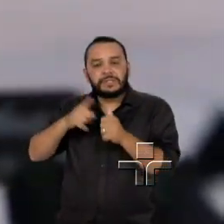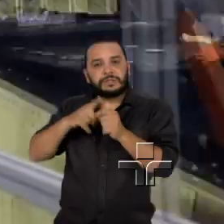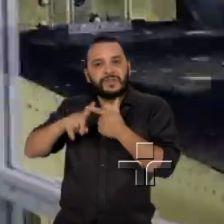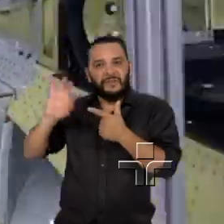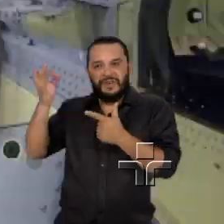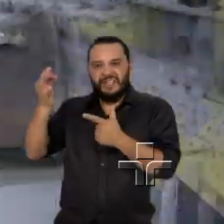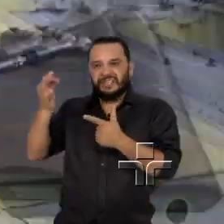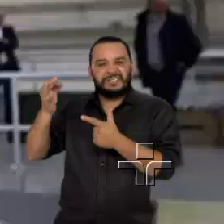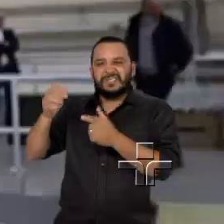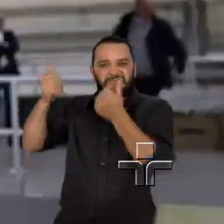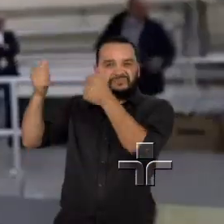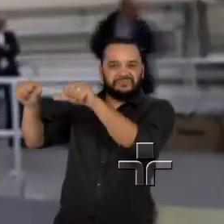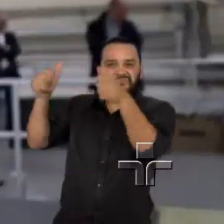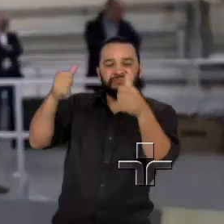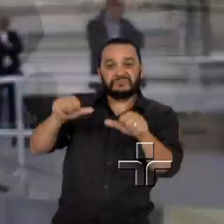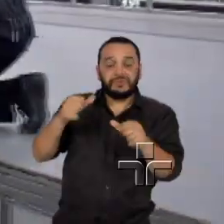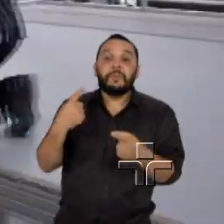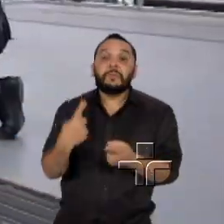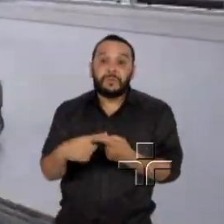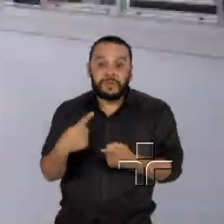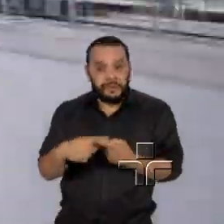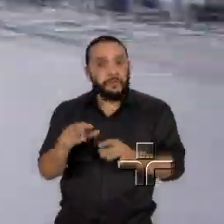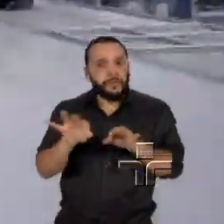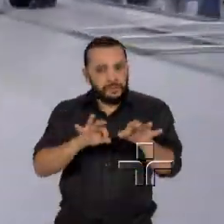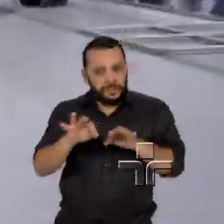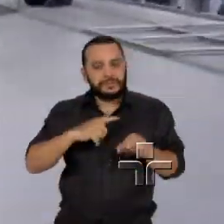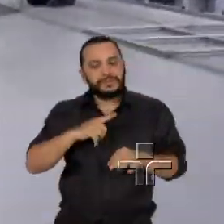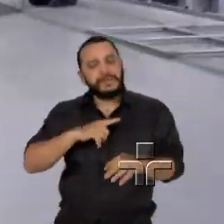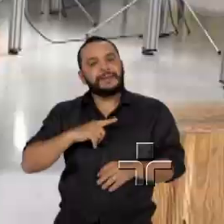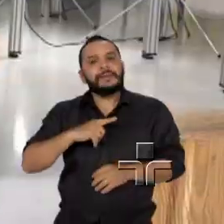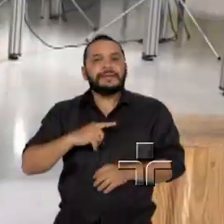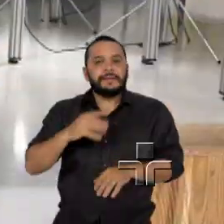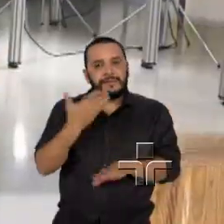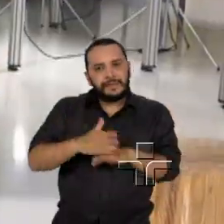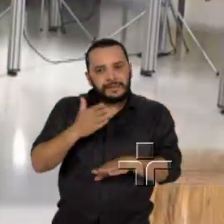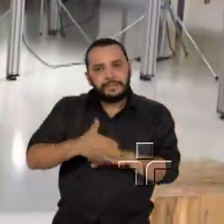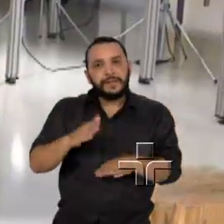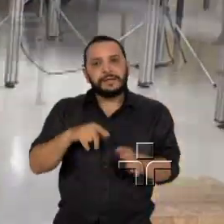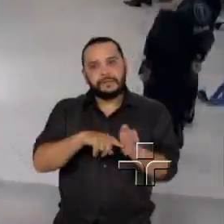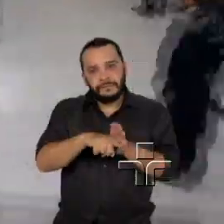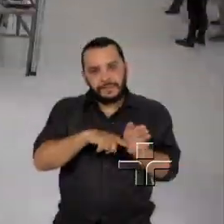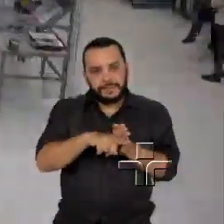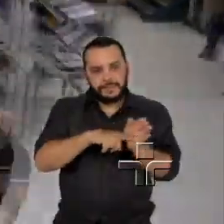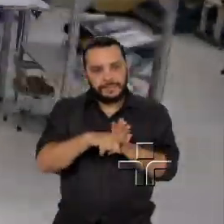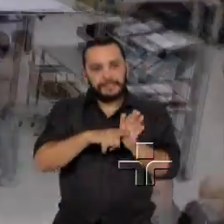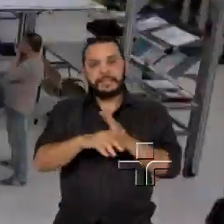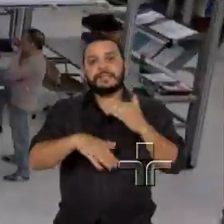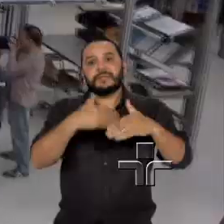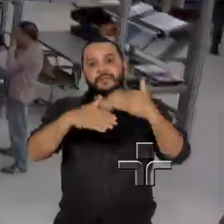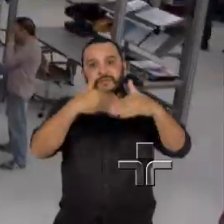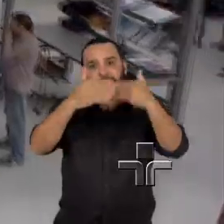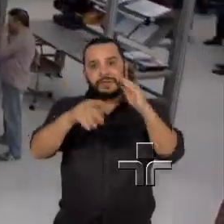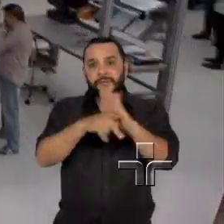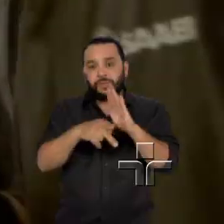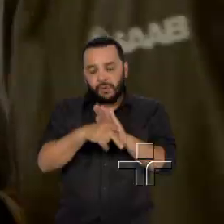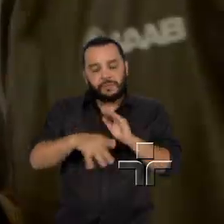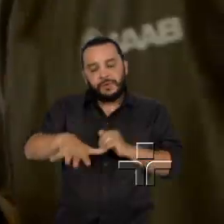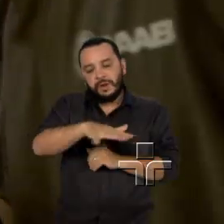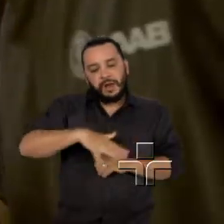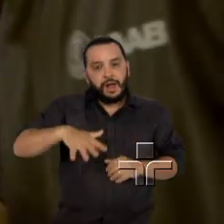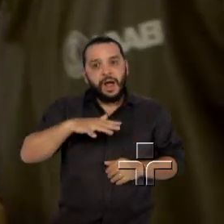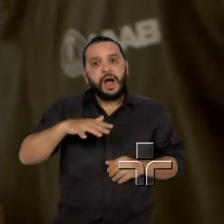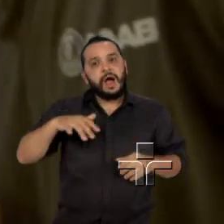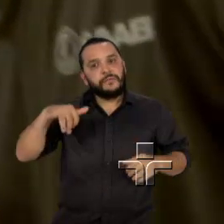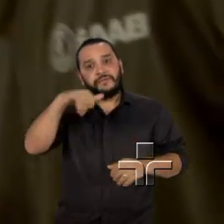francês. Os projetos incluem treinamento teórico, pesquisa, desenvolvimento de sistemas de aviões e treinamentos práticos